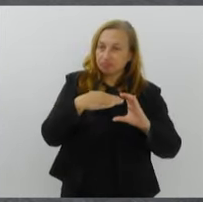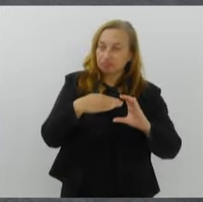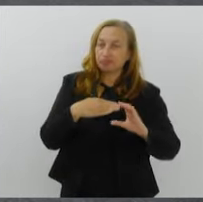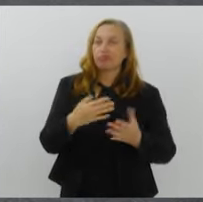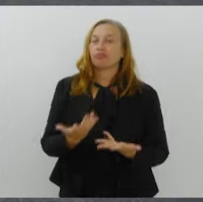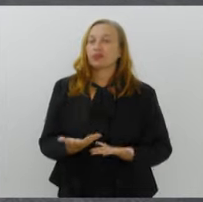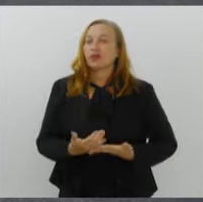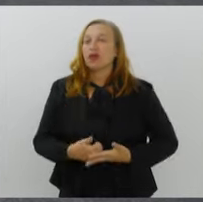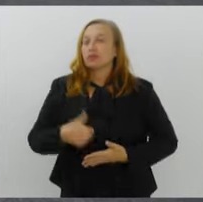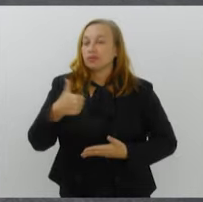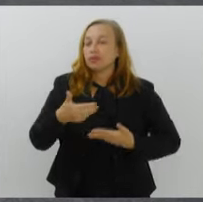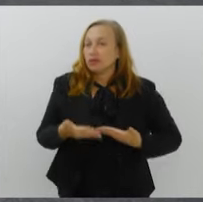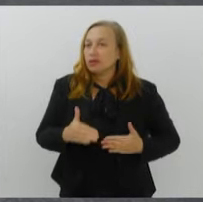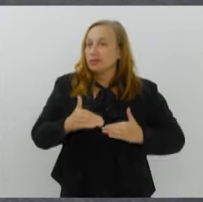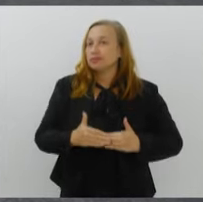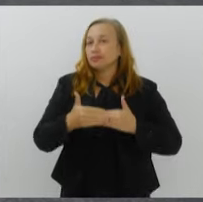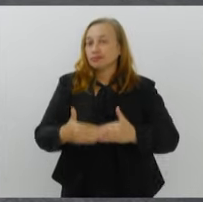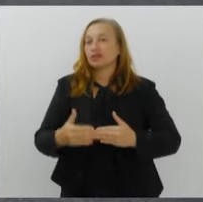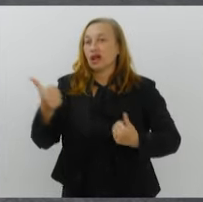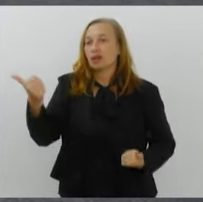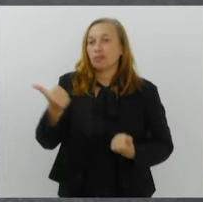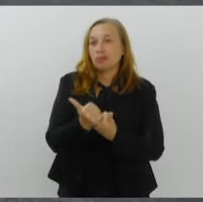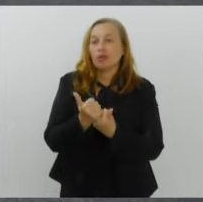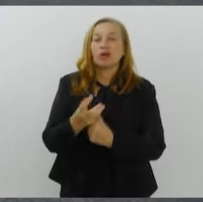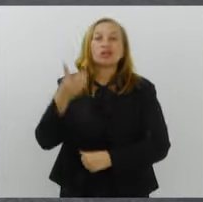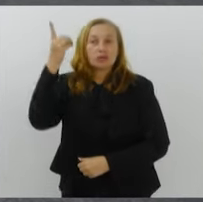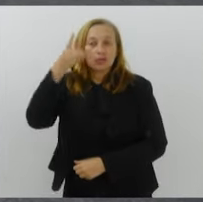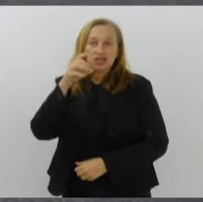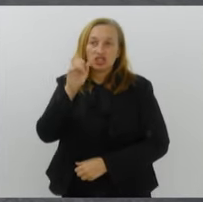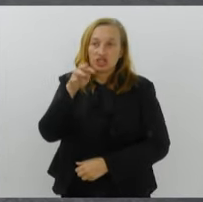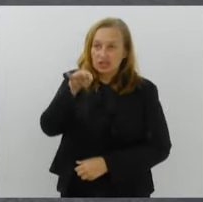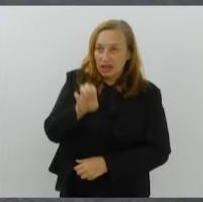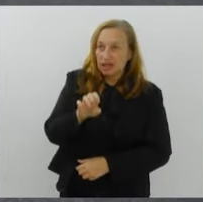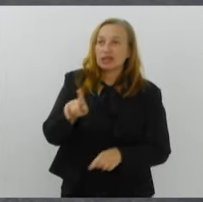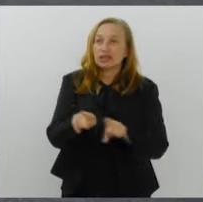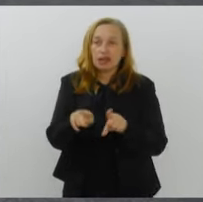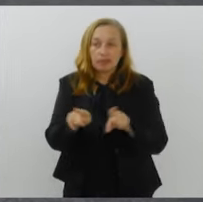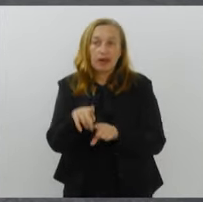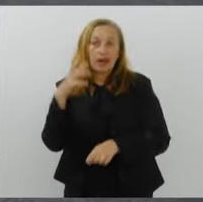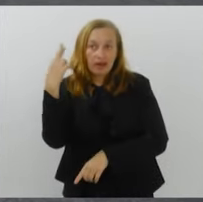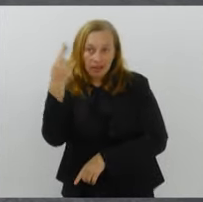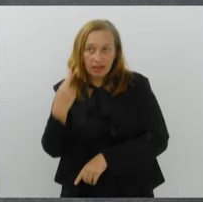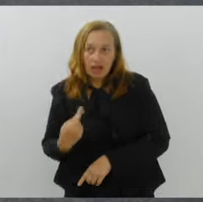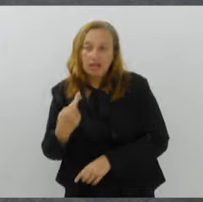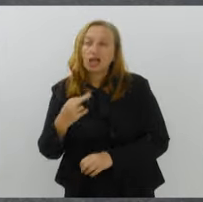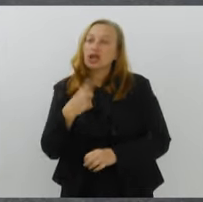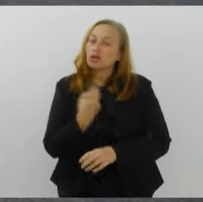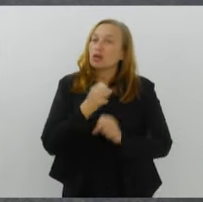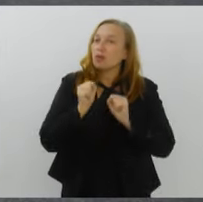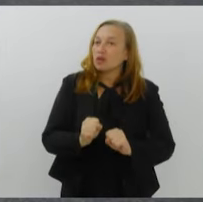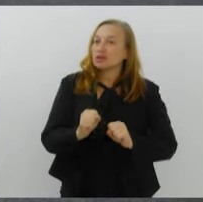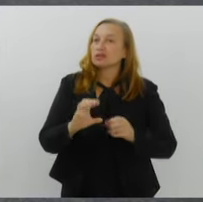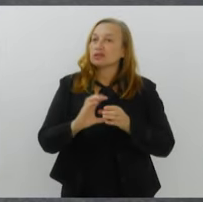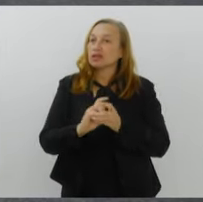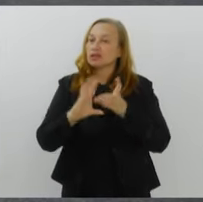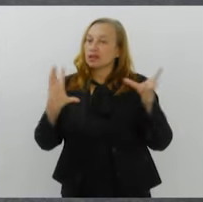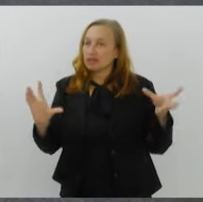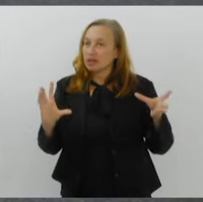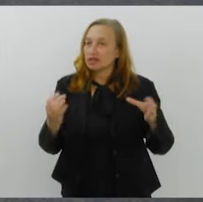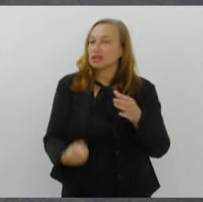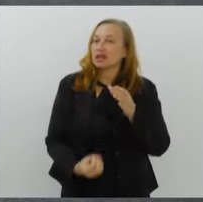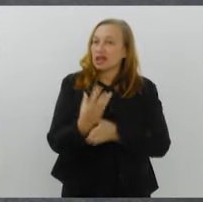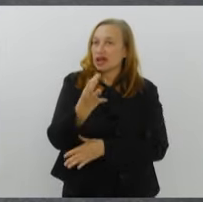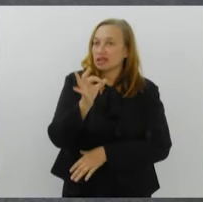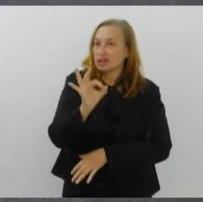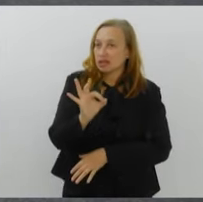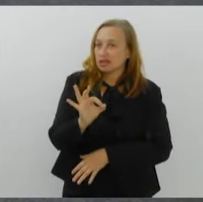dar de primeiro passo em apoio à deputada Gisele e à deputada Renata, para que a gente possa aqui ter a democracia instalada e, de